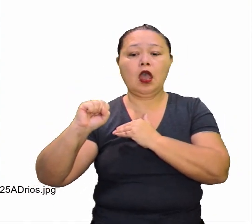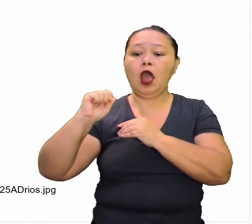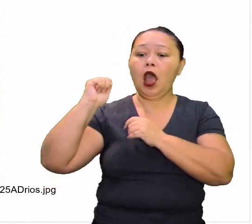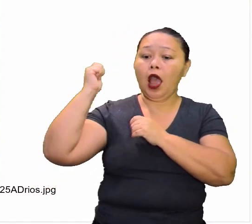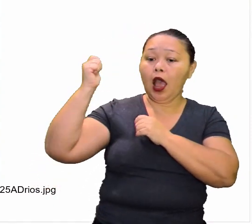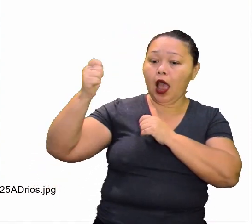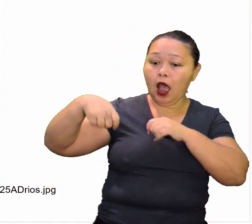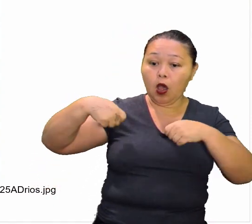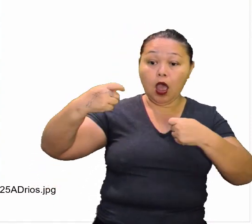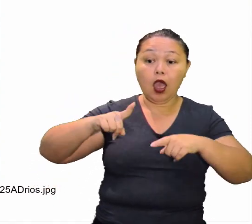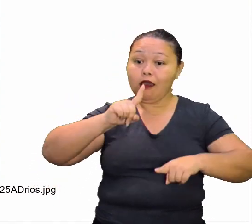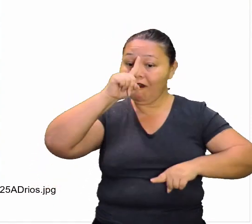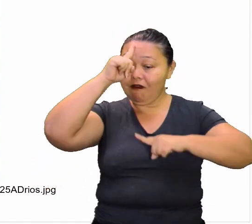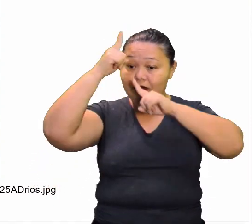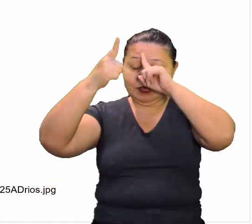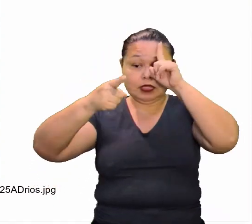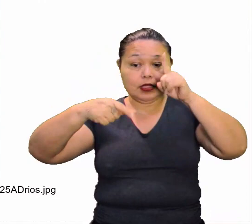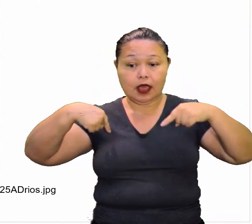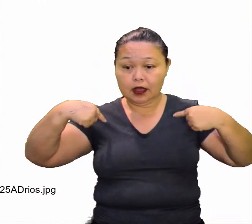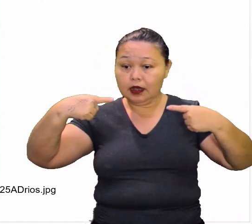carruagem aí, ó, eles que inventaram.